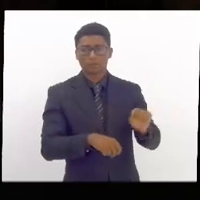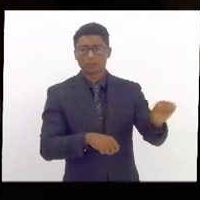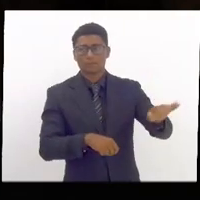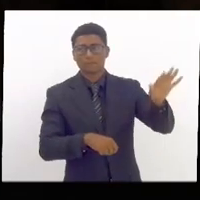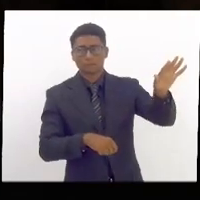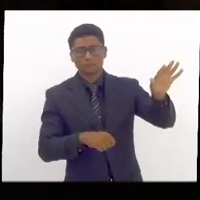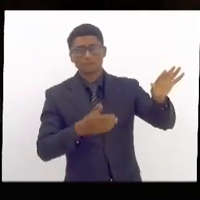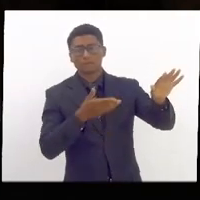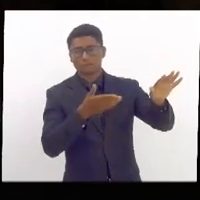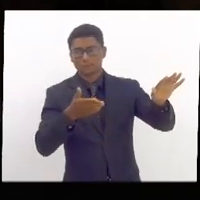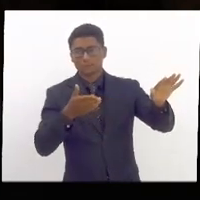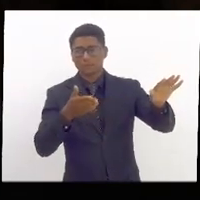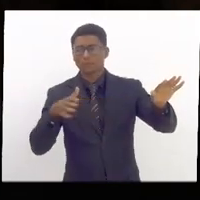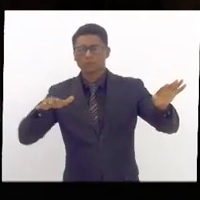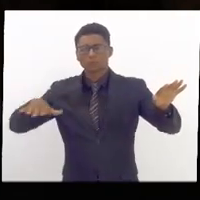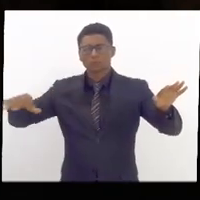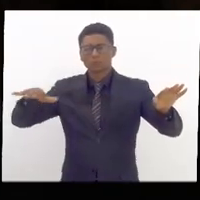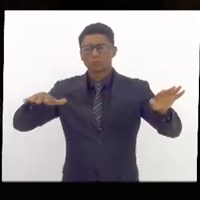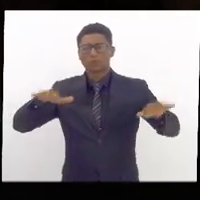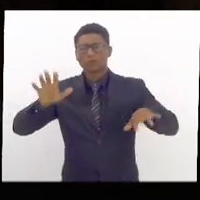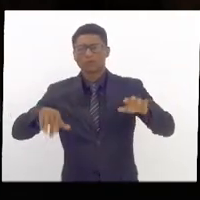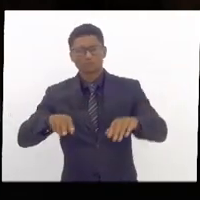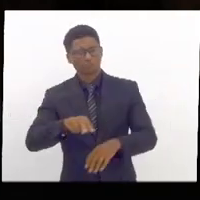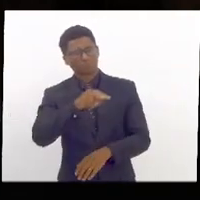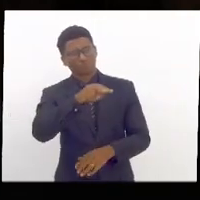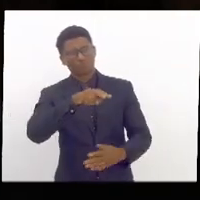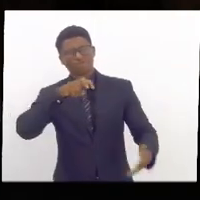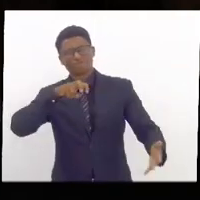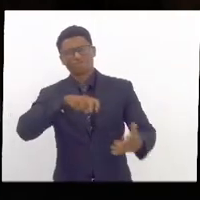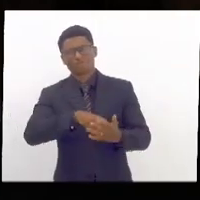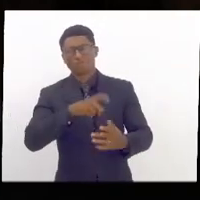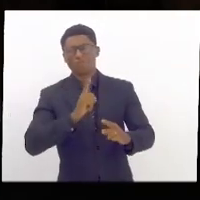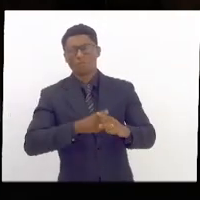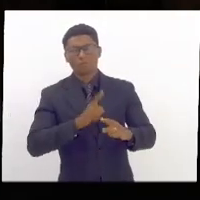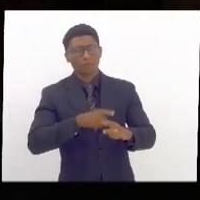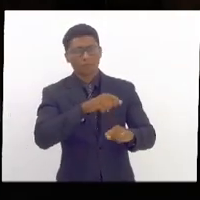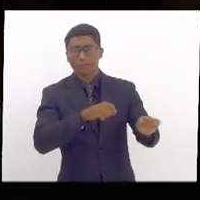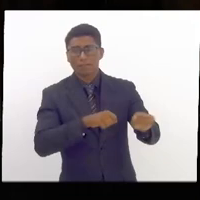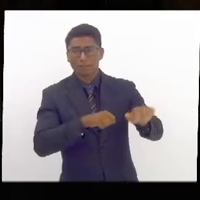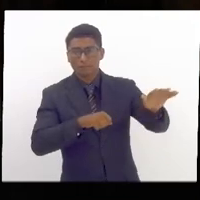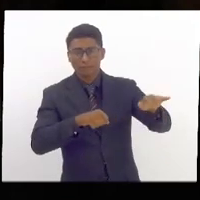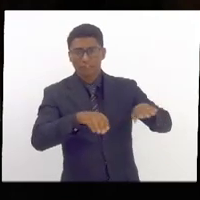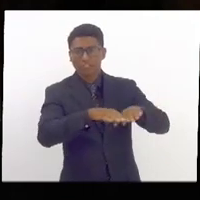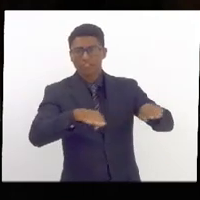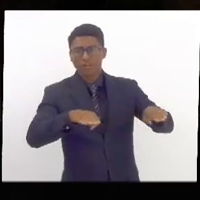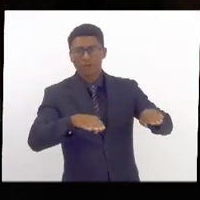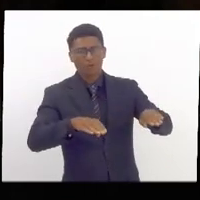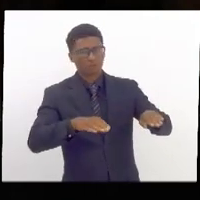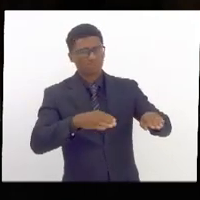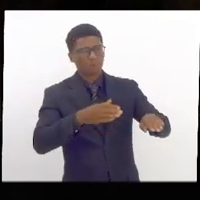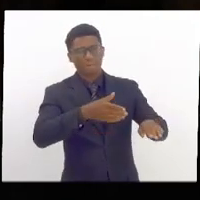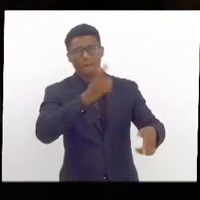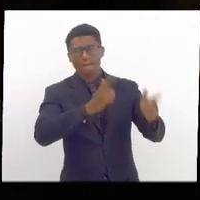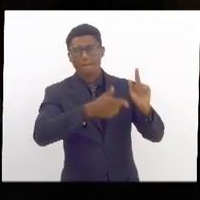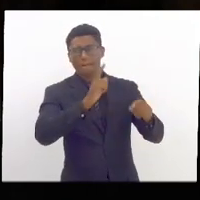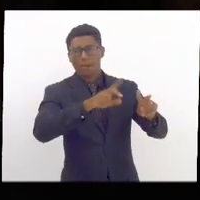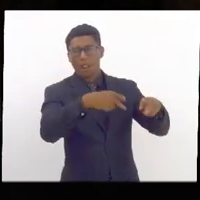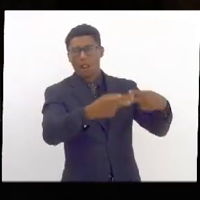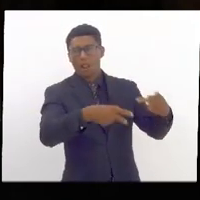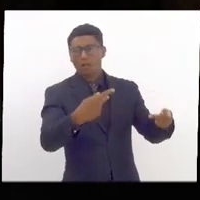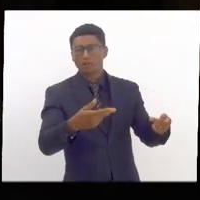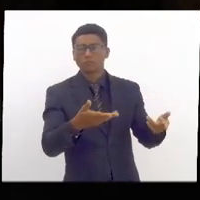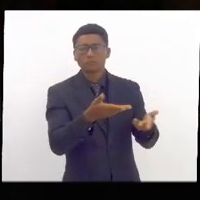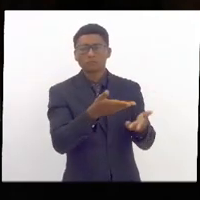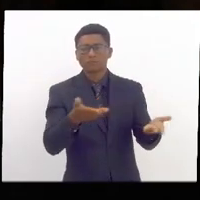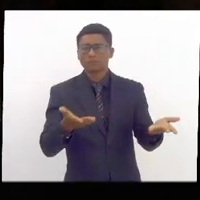considerada condenada, porque são condenadas no chão da favela e da periferia, sequer tiveram direito